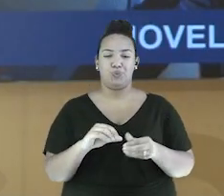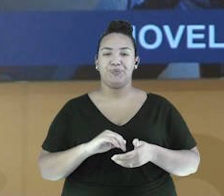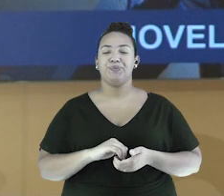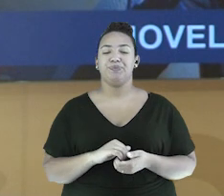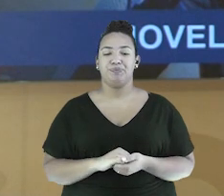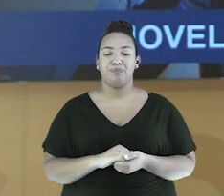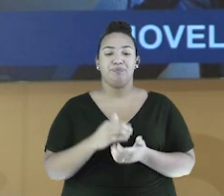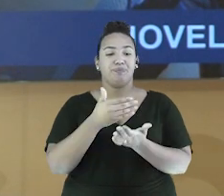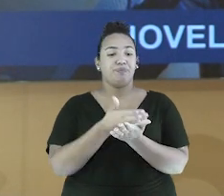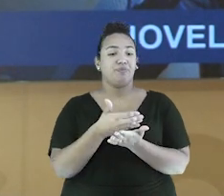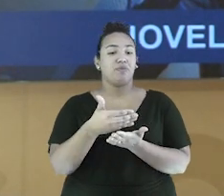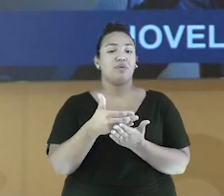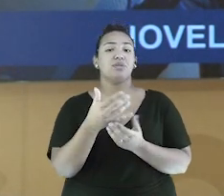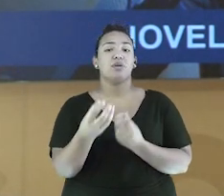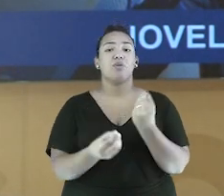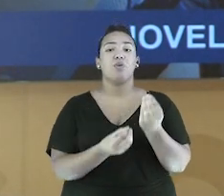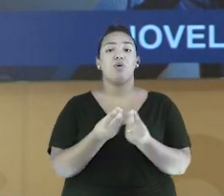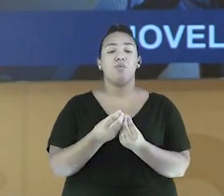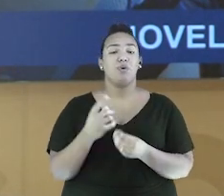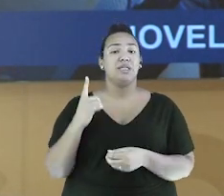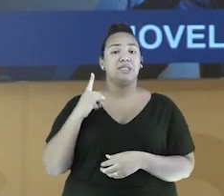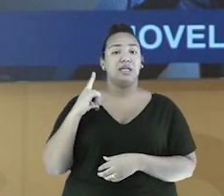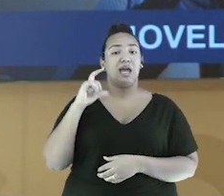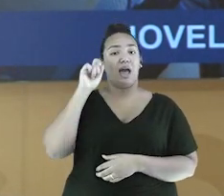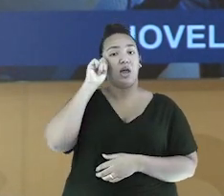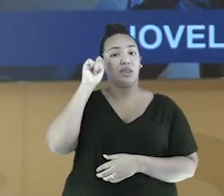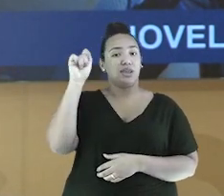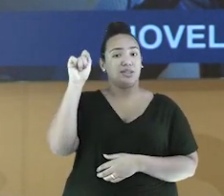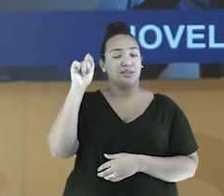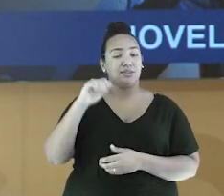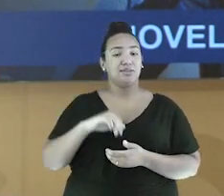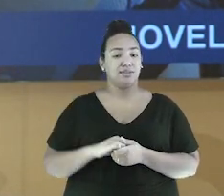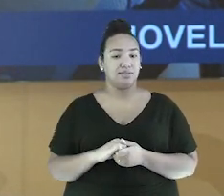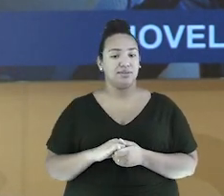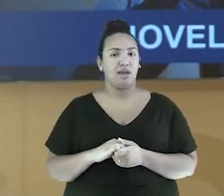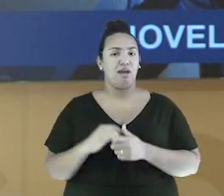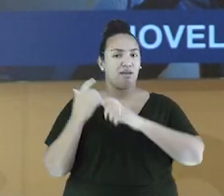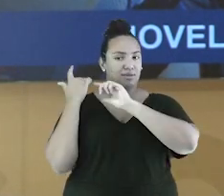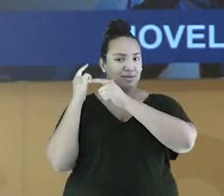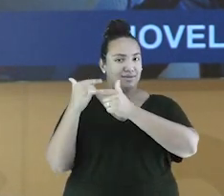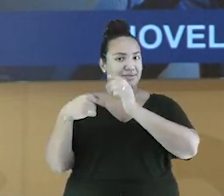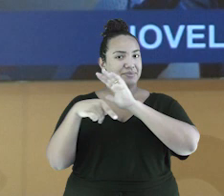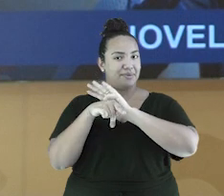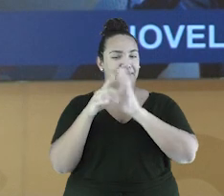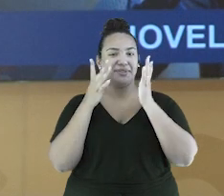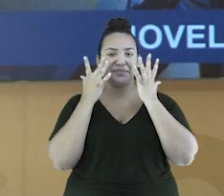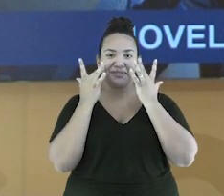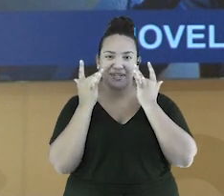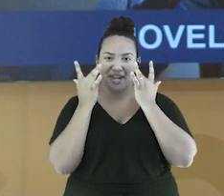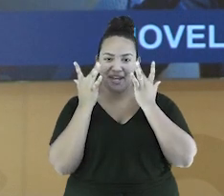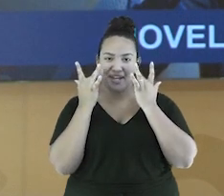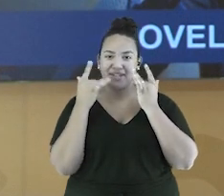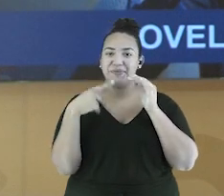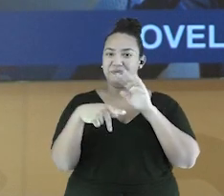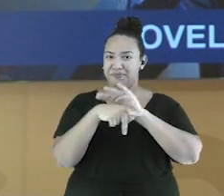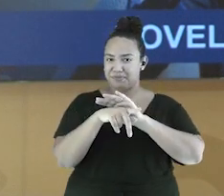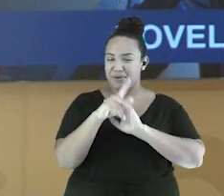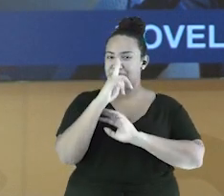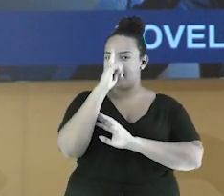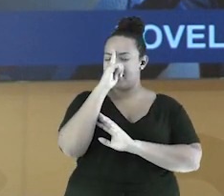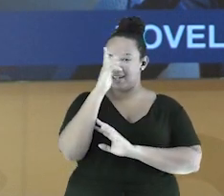começar pela interpretação dos atores, que vem da tradição do teatro, uma das artes mais antigas, herança da